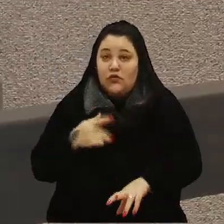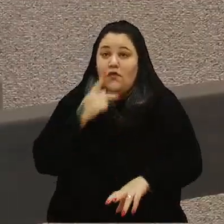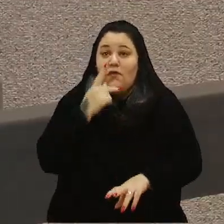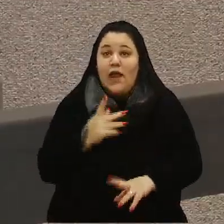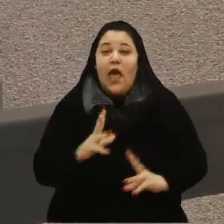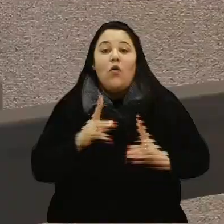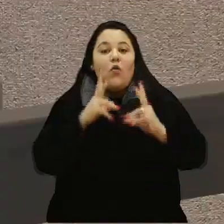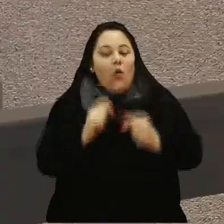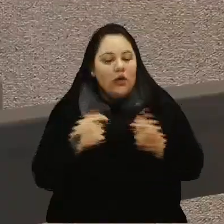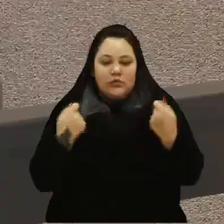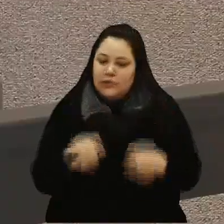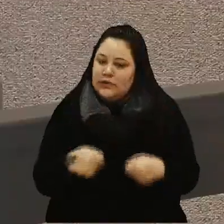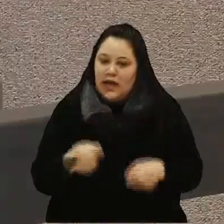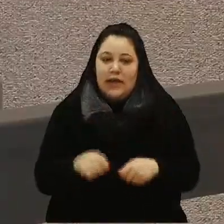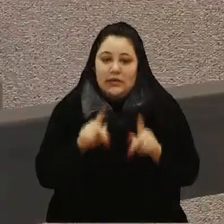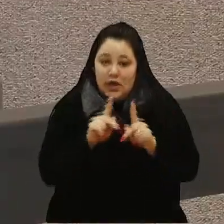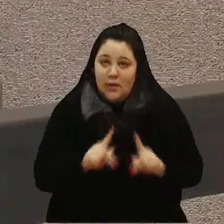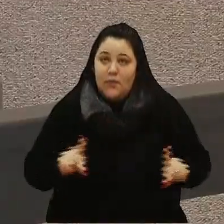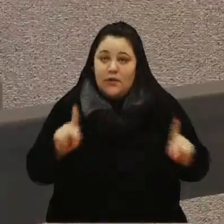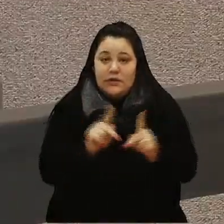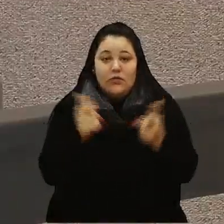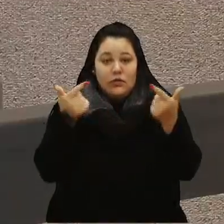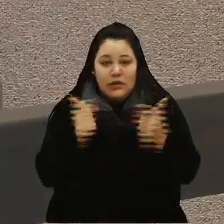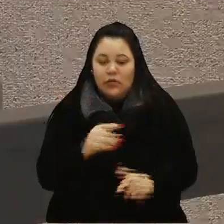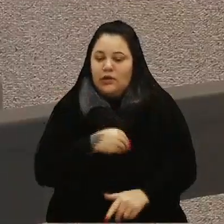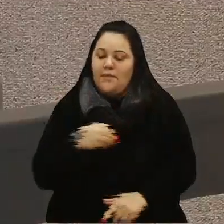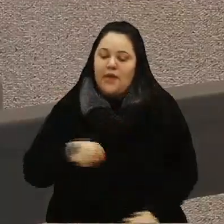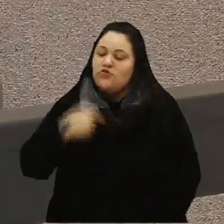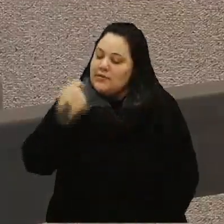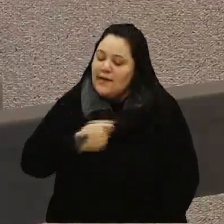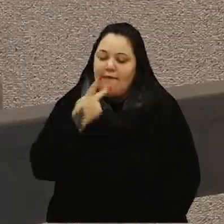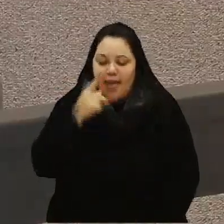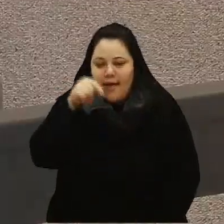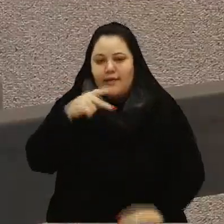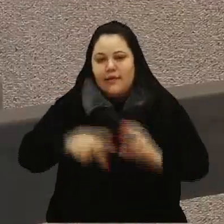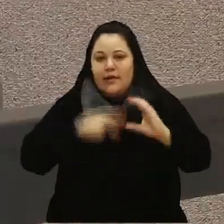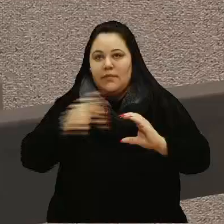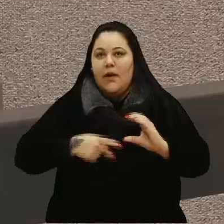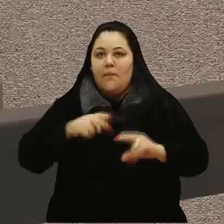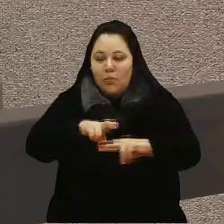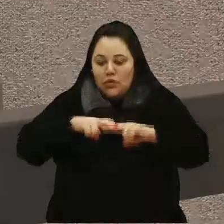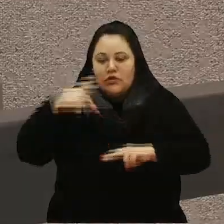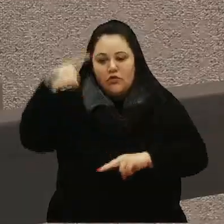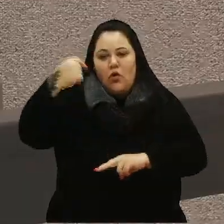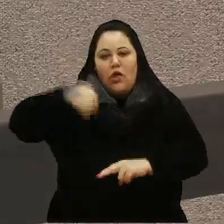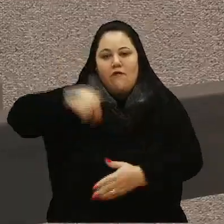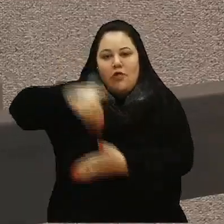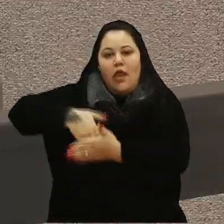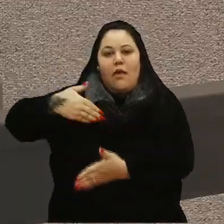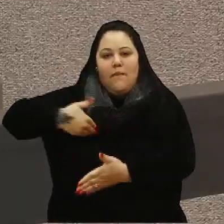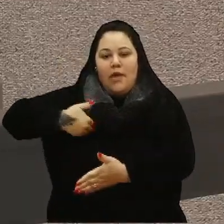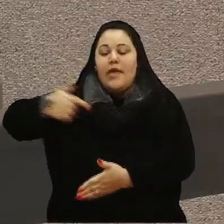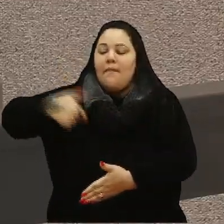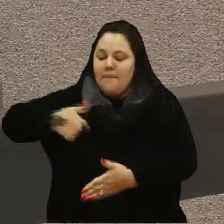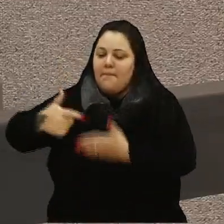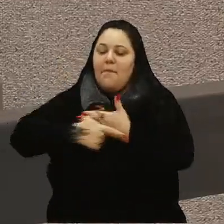forem necessários. Se a população não tem médico, a gente tem que falar aqui na Câmara, é para isso que a gente foi eleito e é esse o meu